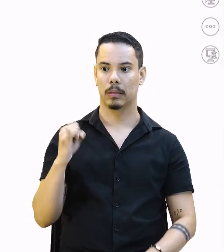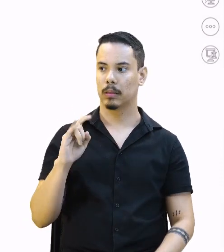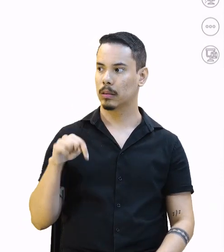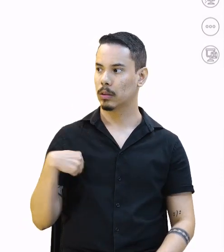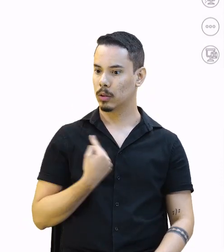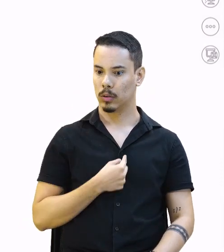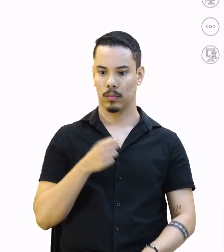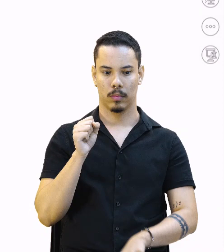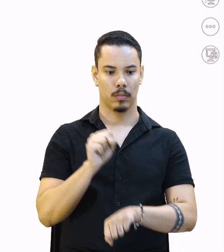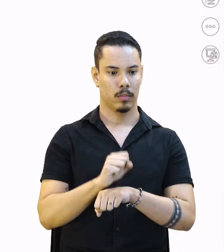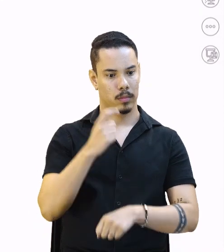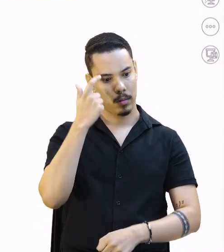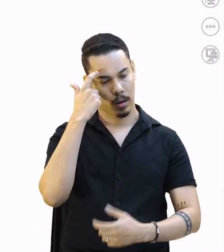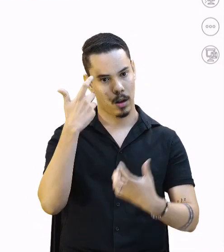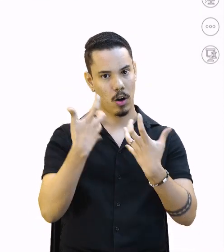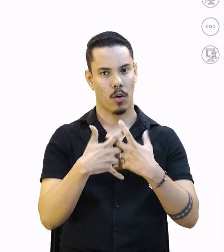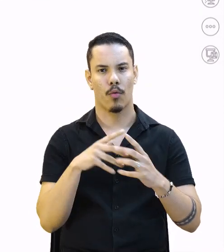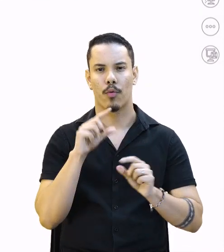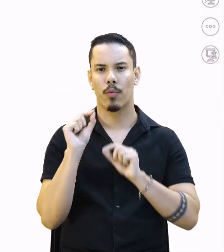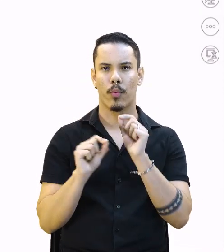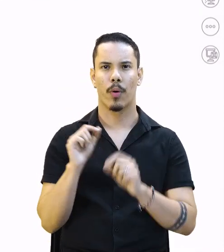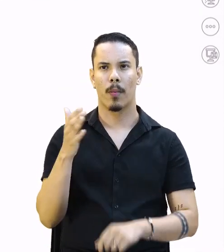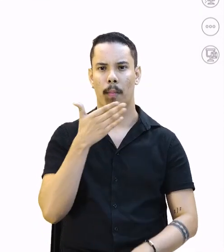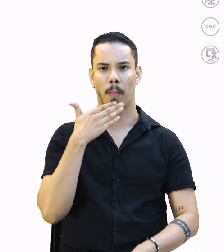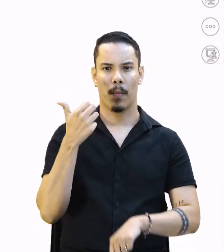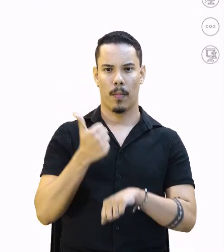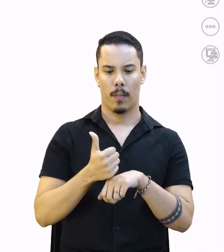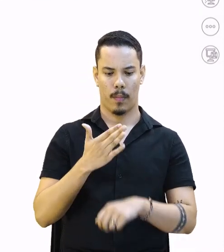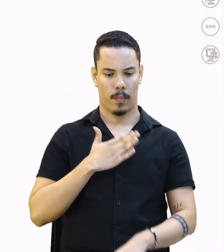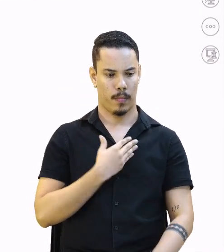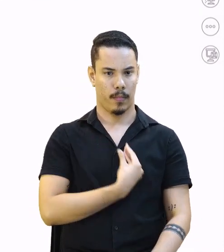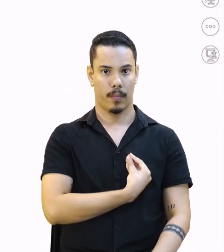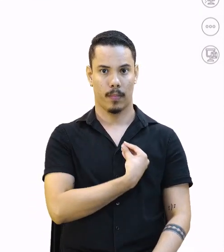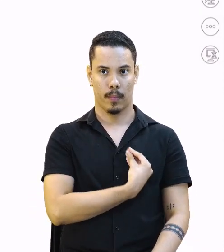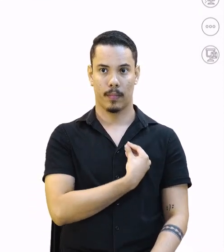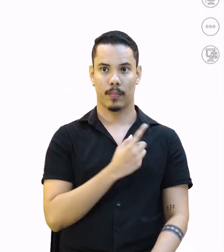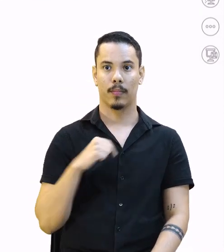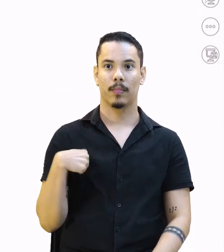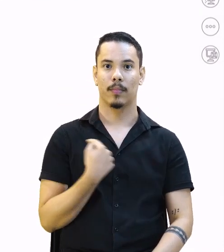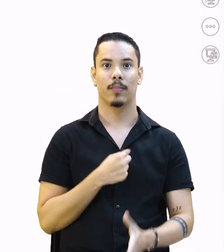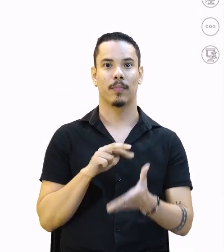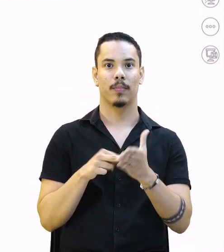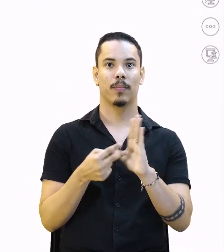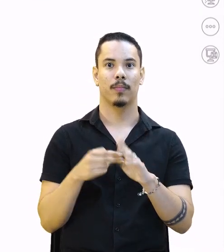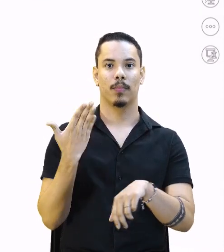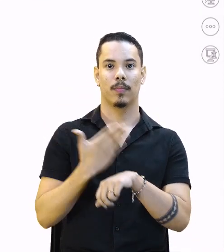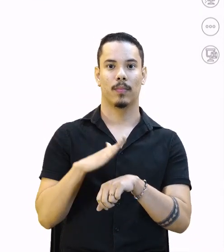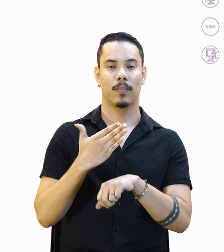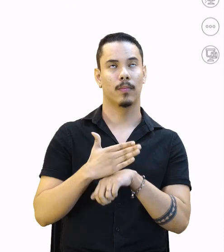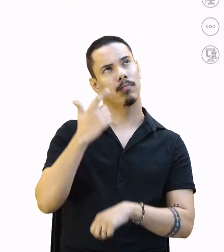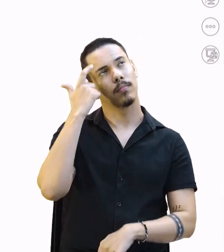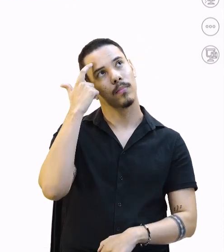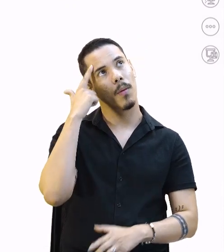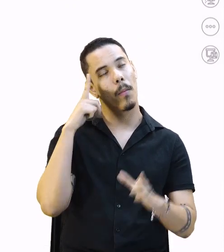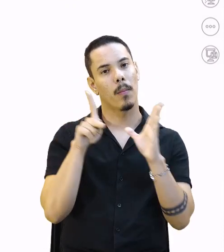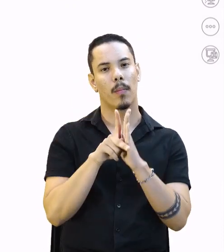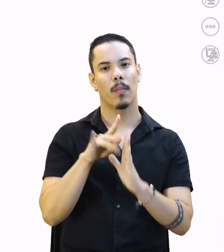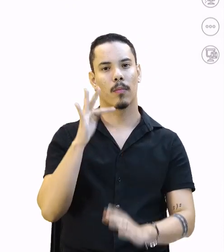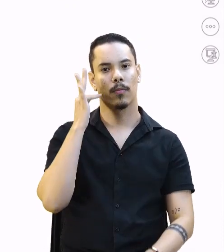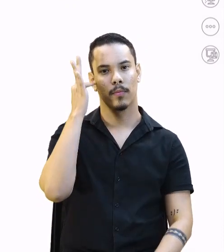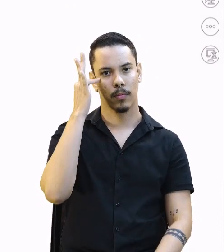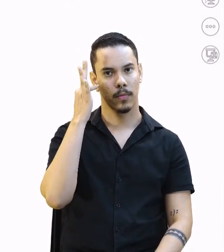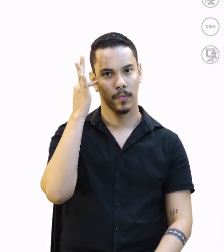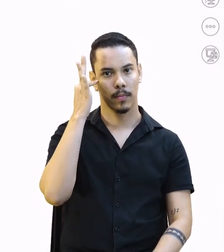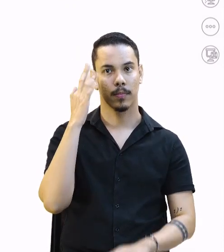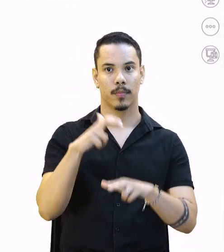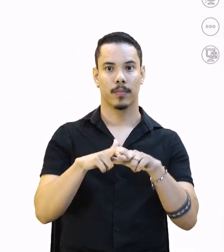para refletir sobre o que é melhor para a nossa vida, estamos fazendo o quê? Um exercício filosófico. A